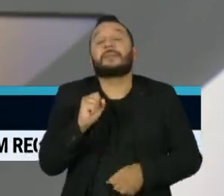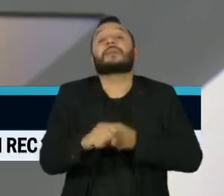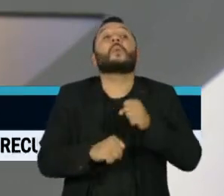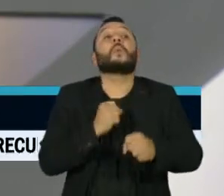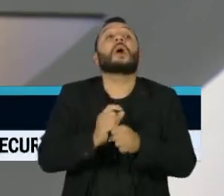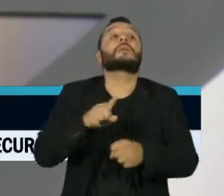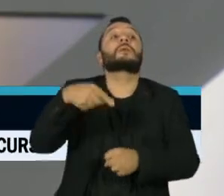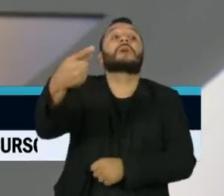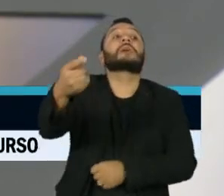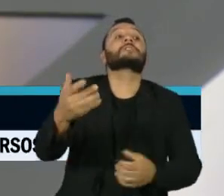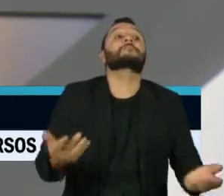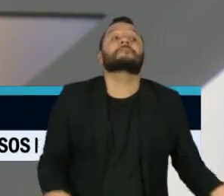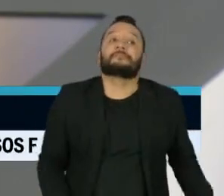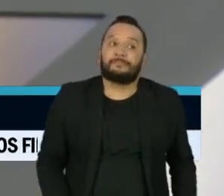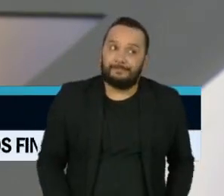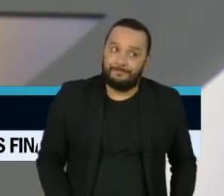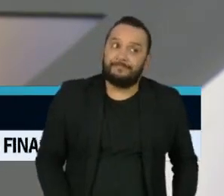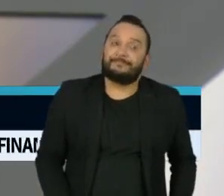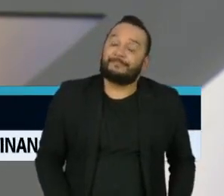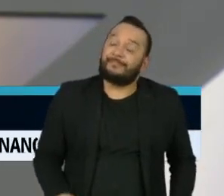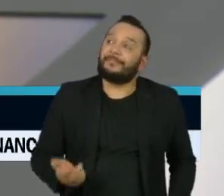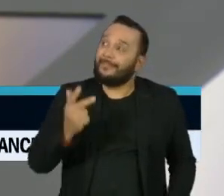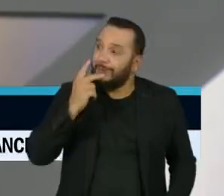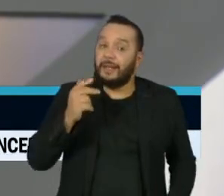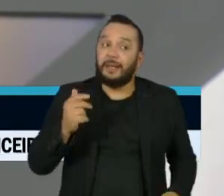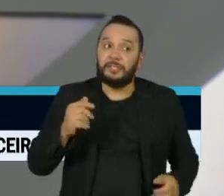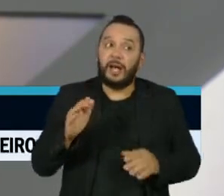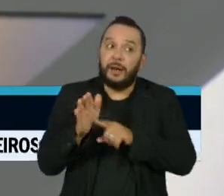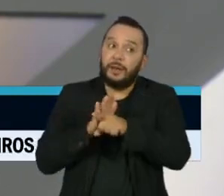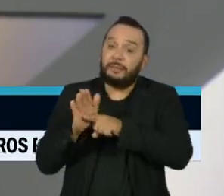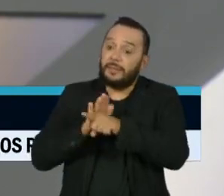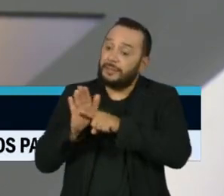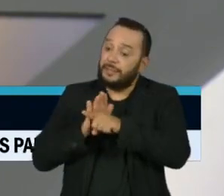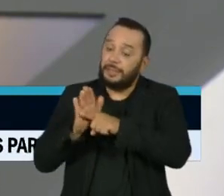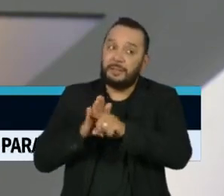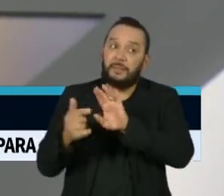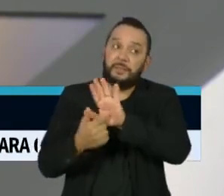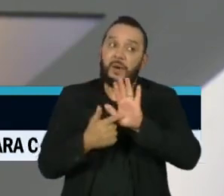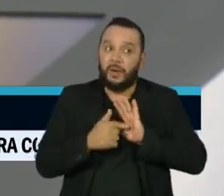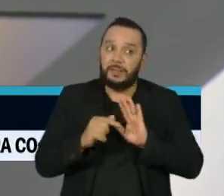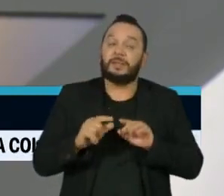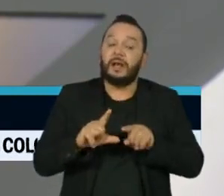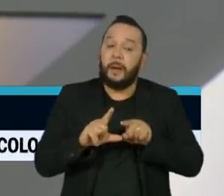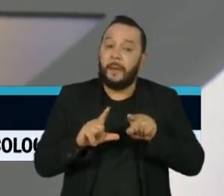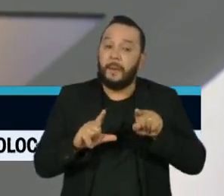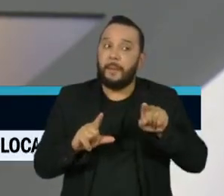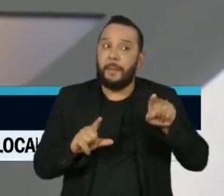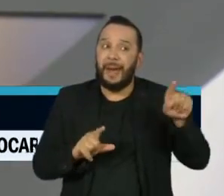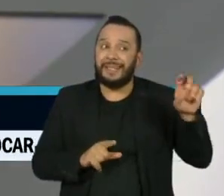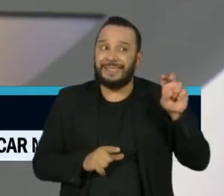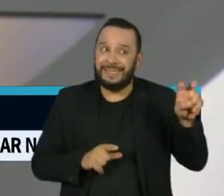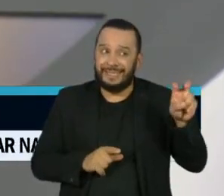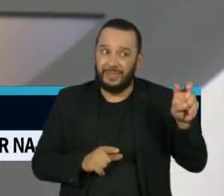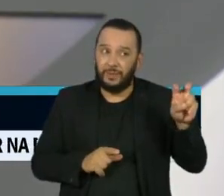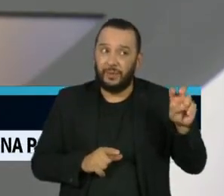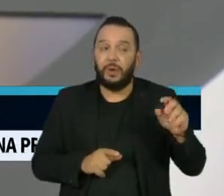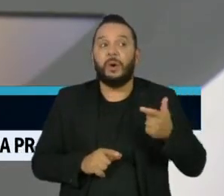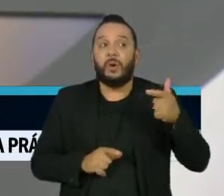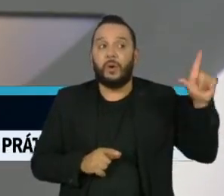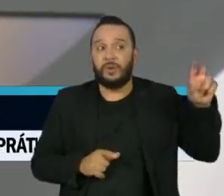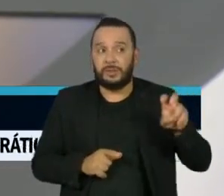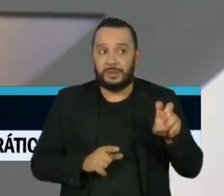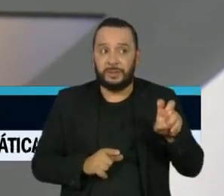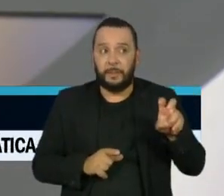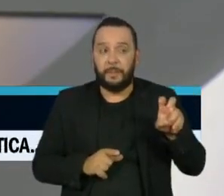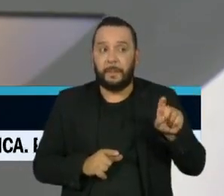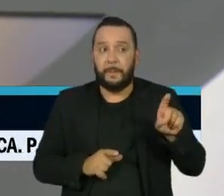vem e as projeções dos analistas já estão ali na casa de 5, pessoal mais pessimista na casa de 5,5, lembrando